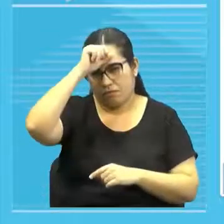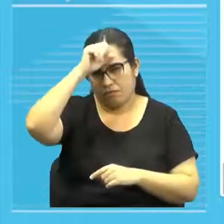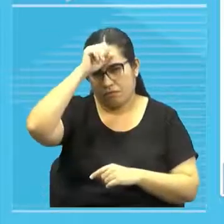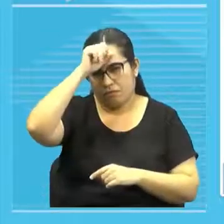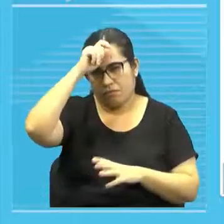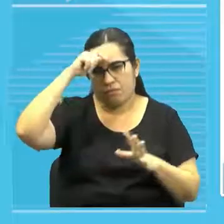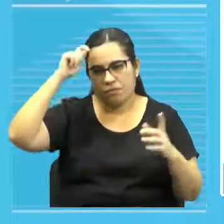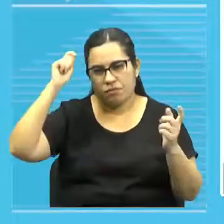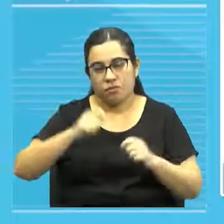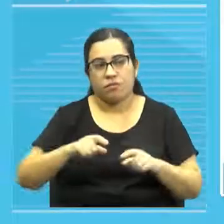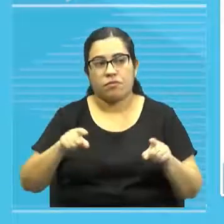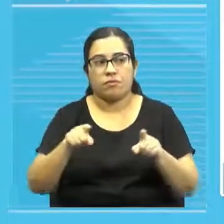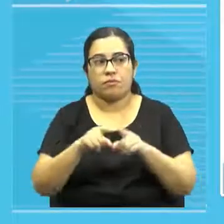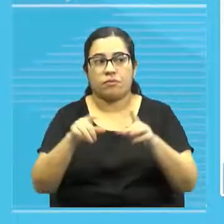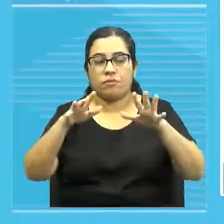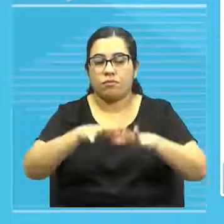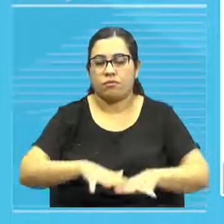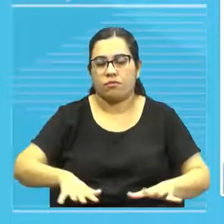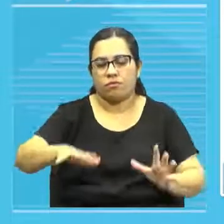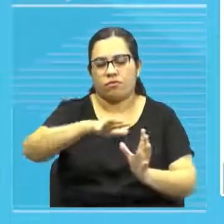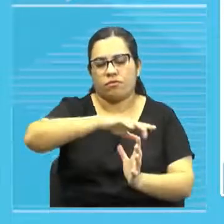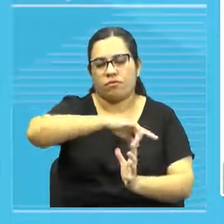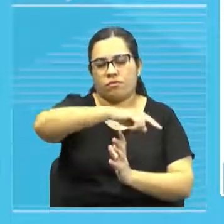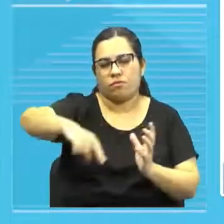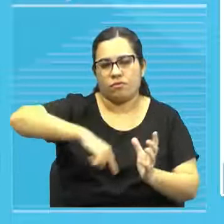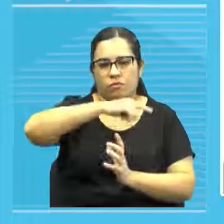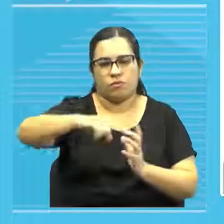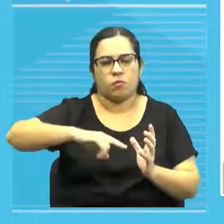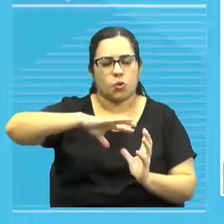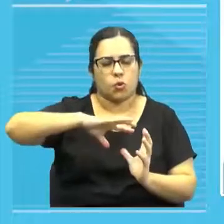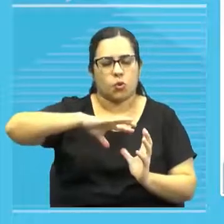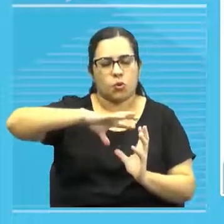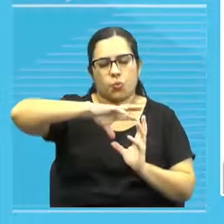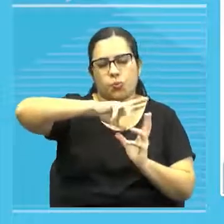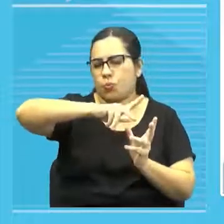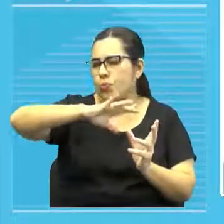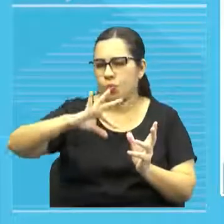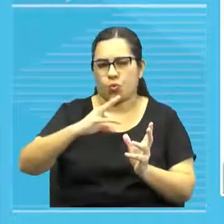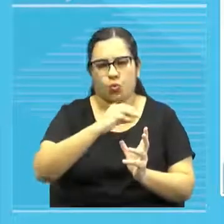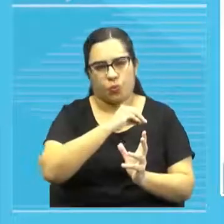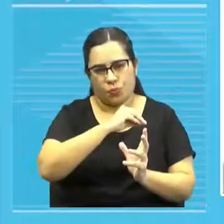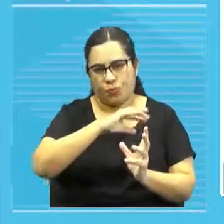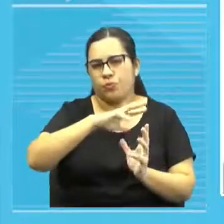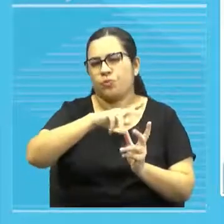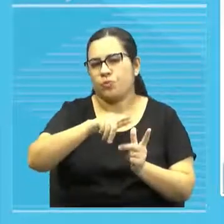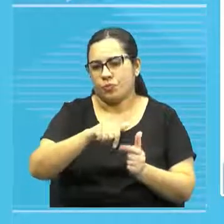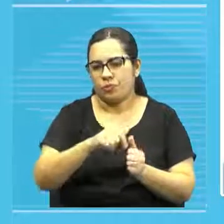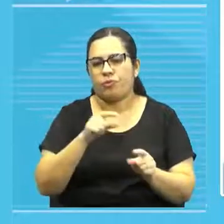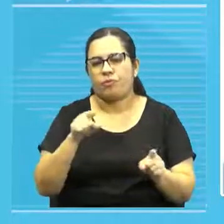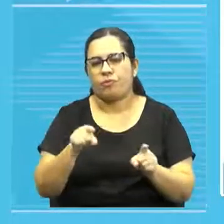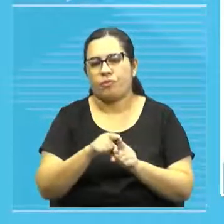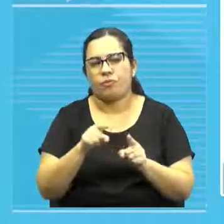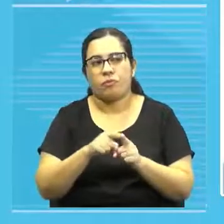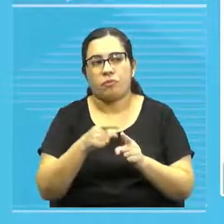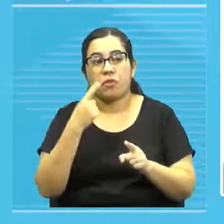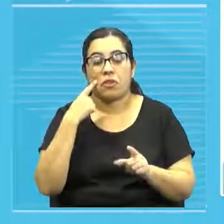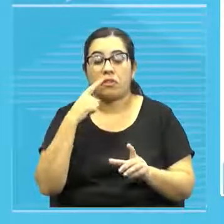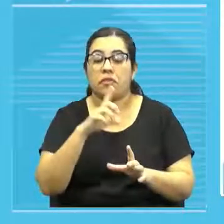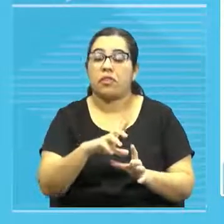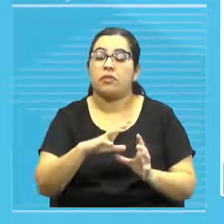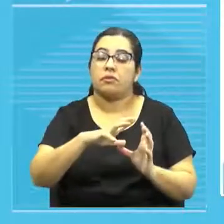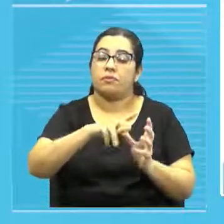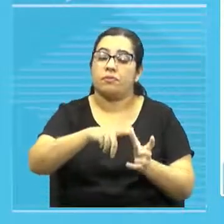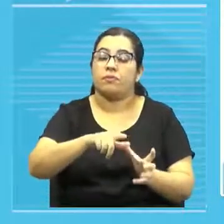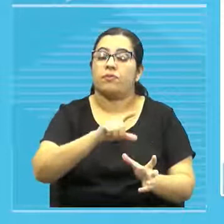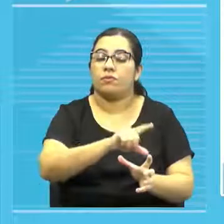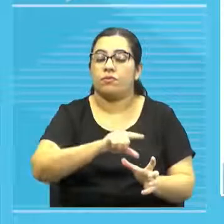analisar o cenário da globalização no contexto mundial destacando o estado do Piauí